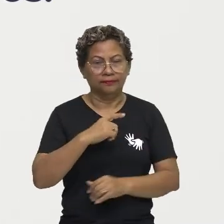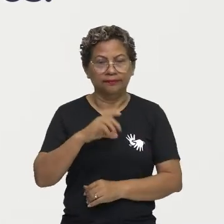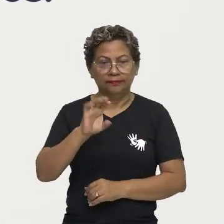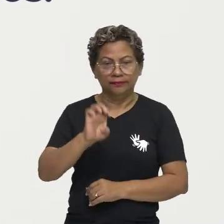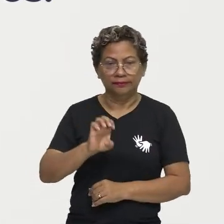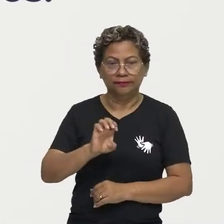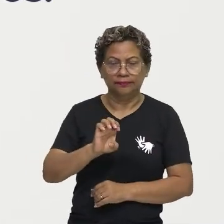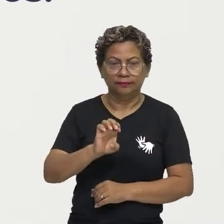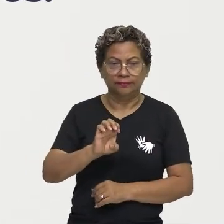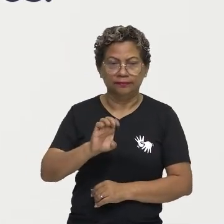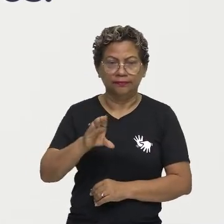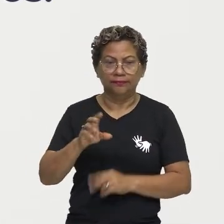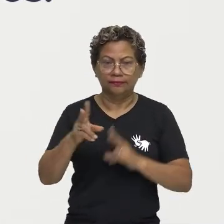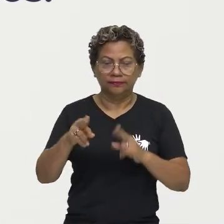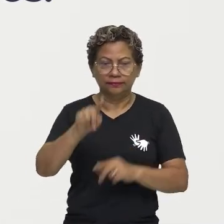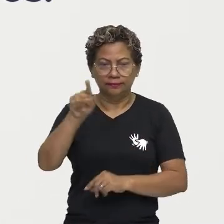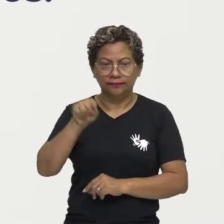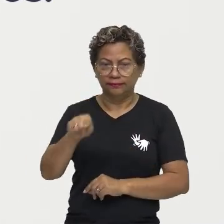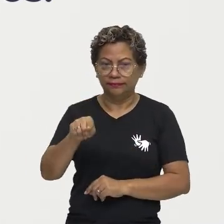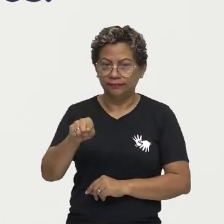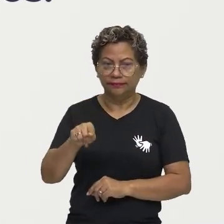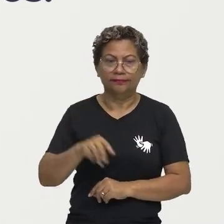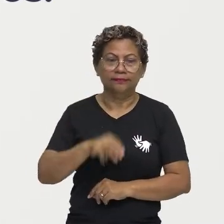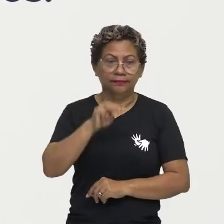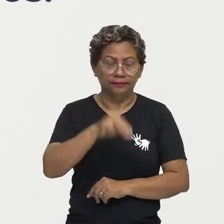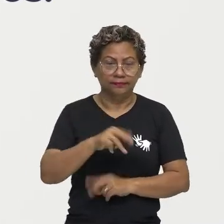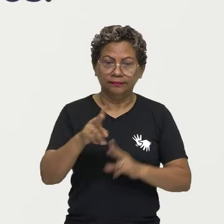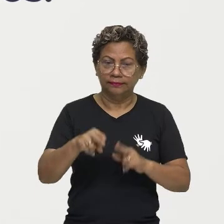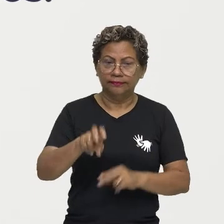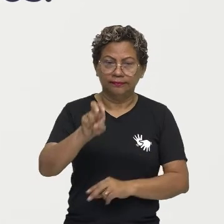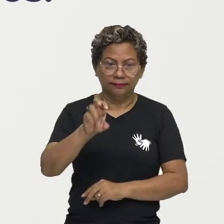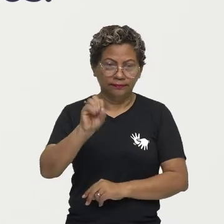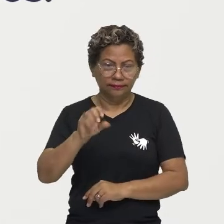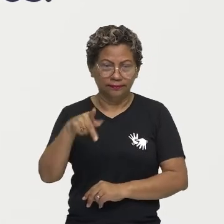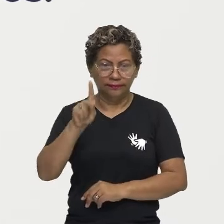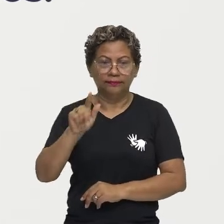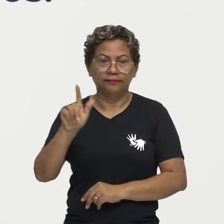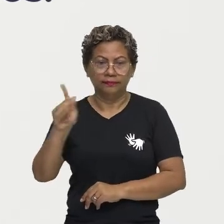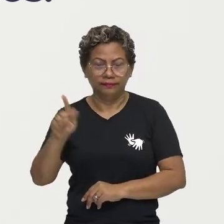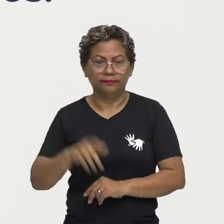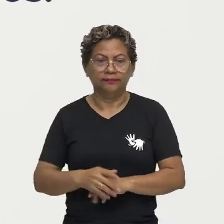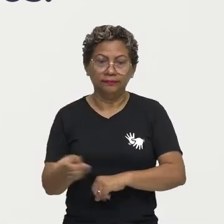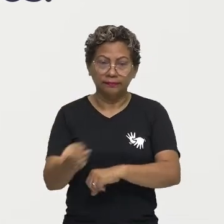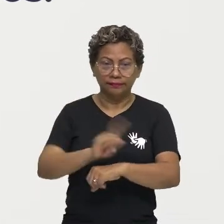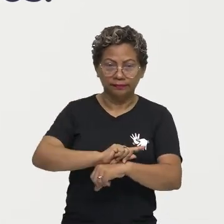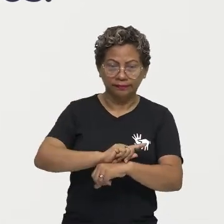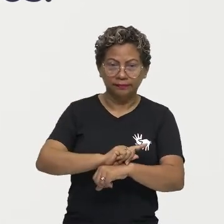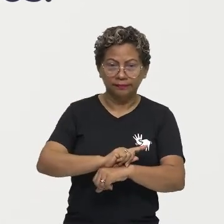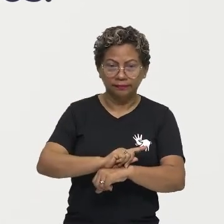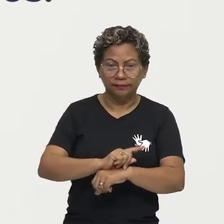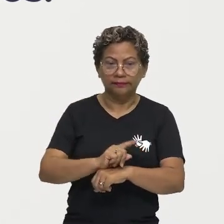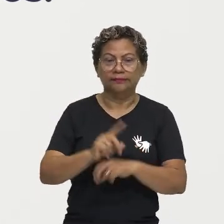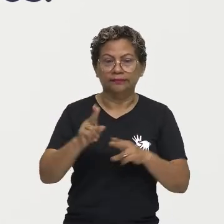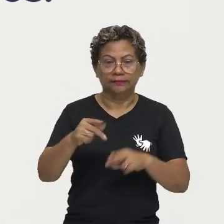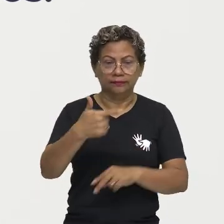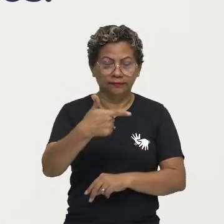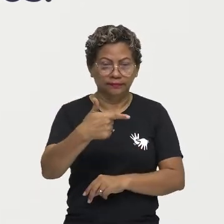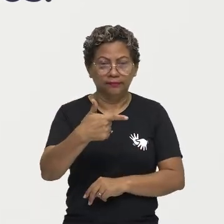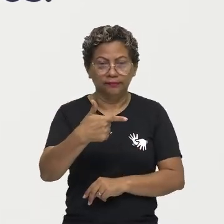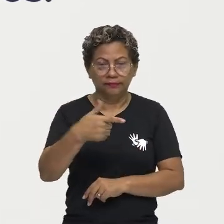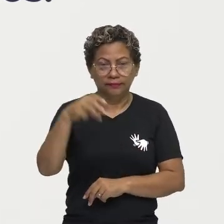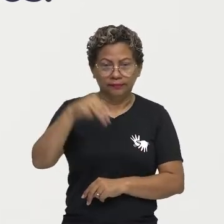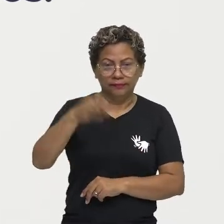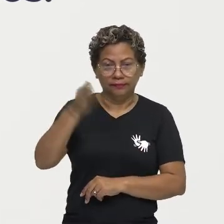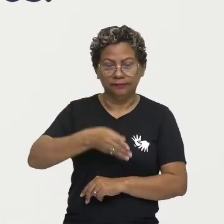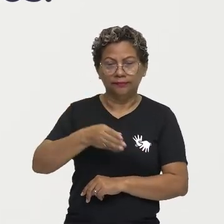lá que é 50 kg, tá certo? A velocidade 2 metros por segundo. Então está aqui a nossa equaçãozinha, ó,